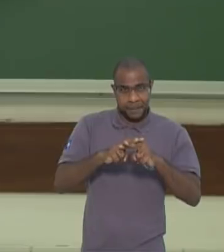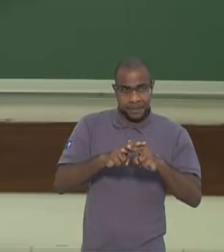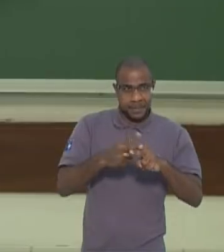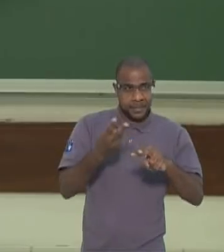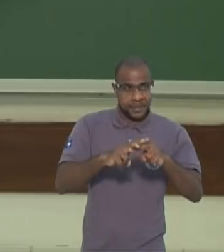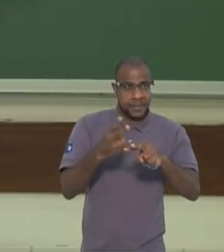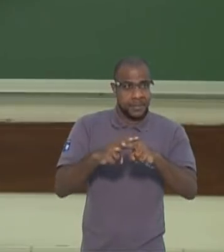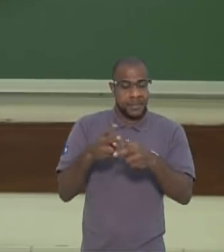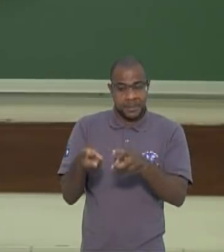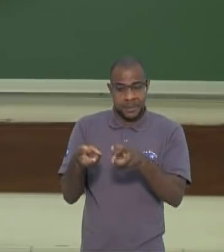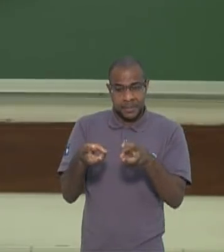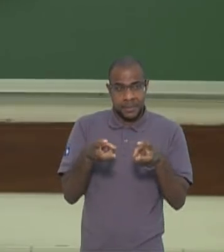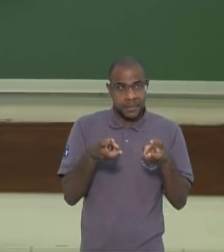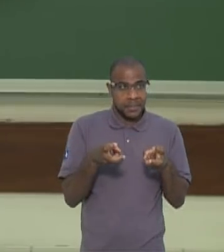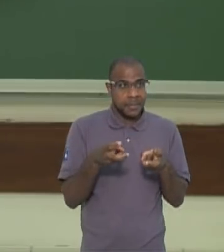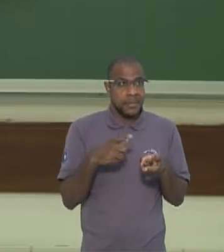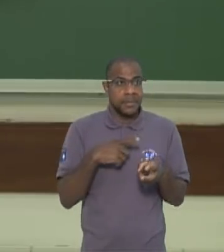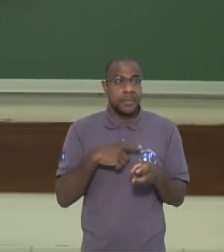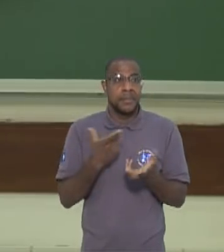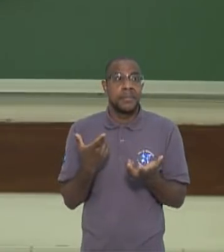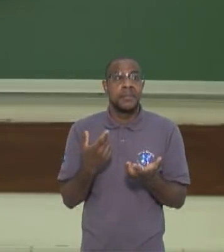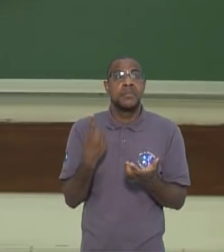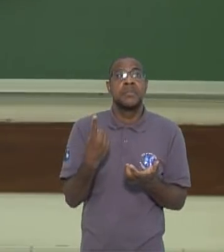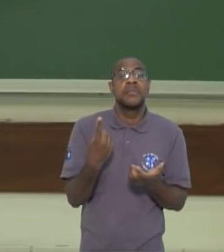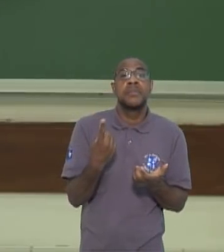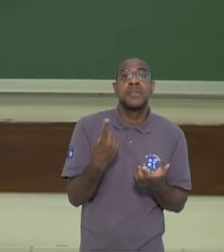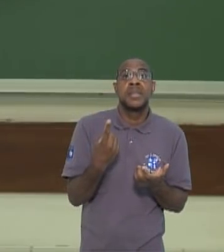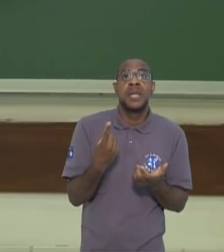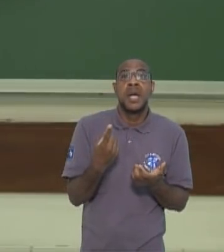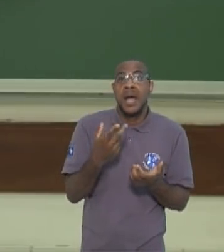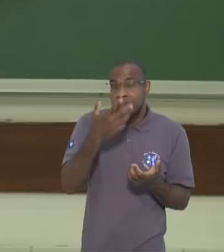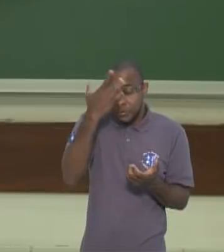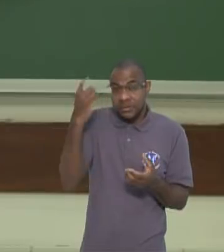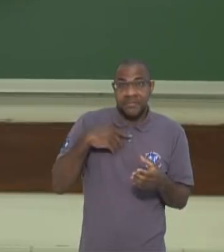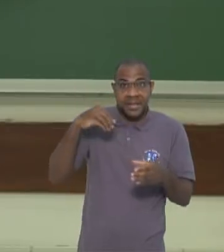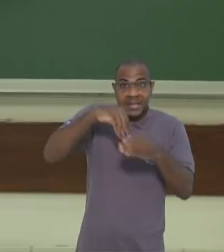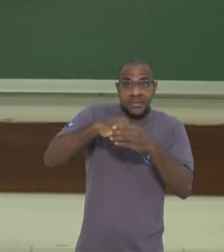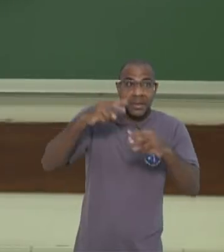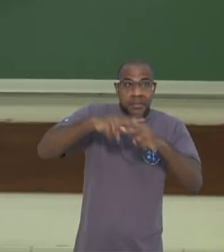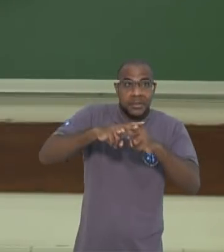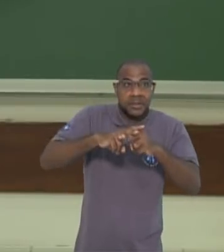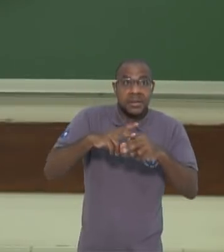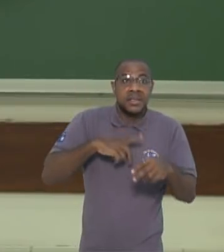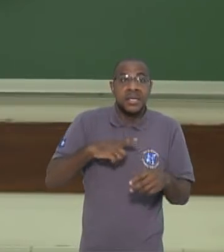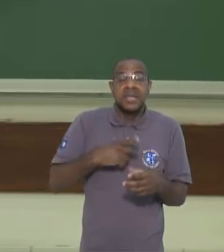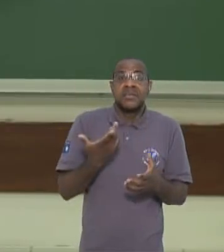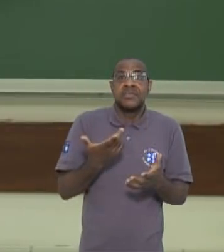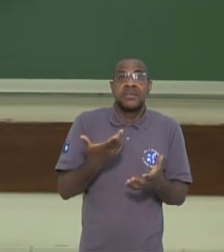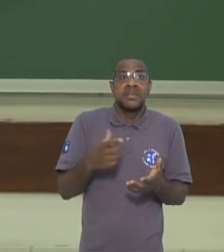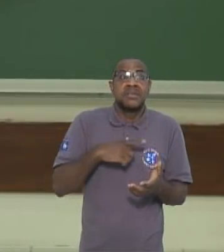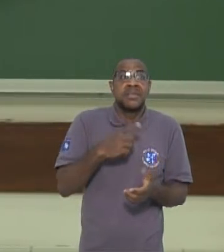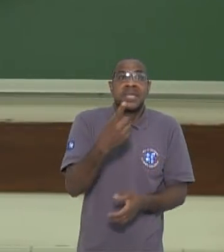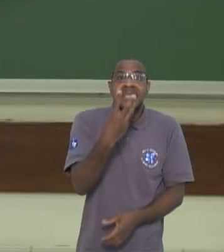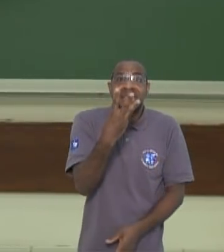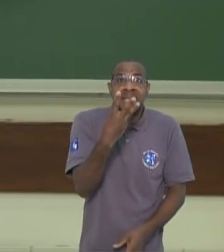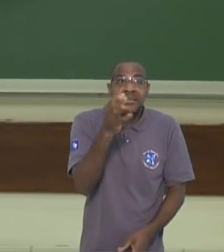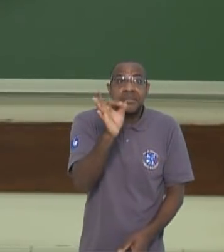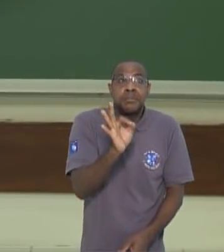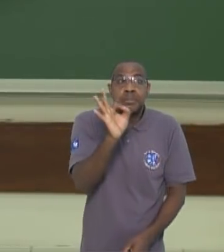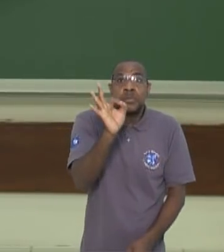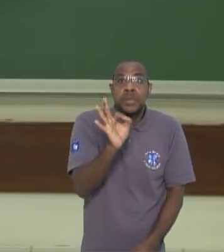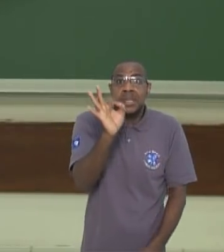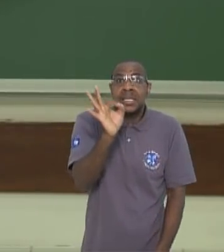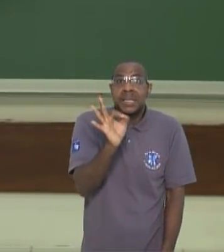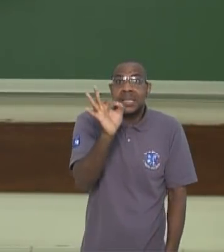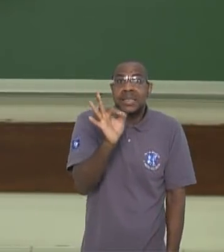e perceberam que entre os criminosos tinha uma frequência de 3% da síndrome. É uma síndrome rara. Então, para ter 3% numa penitenciária era